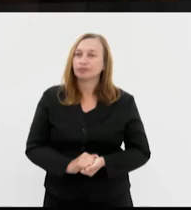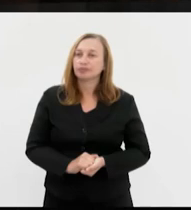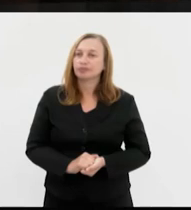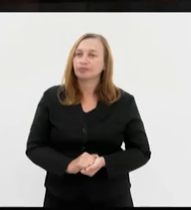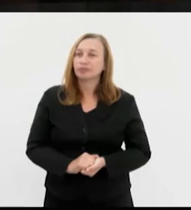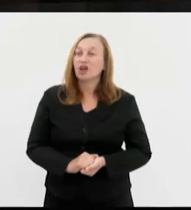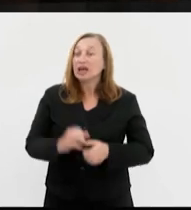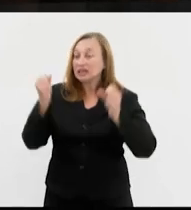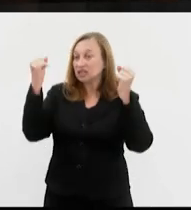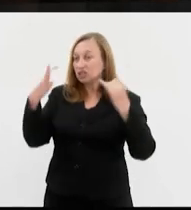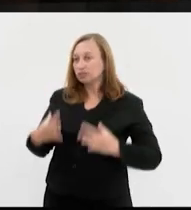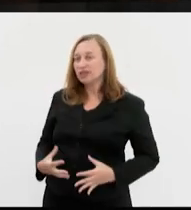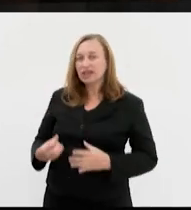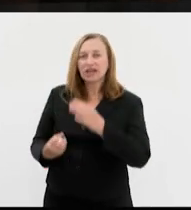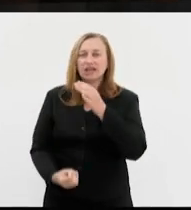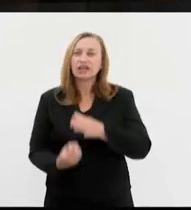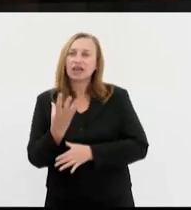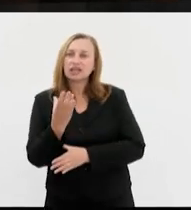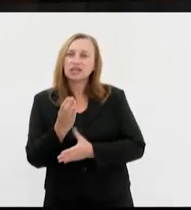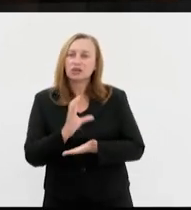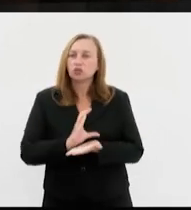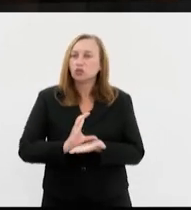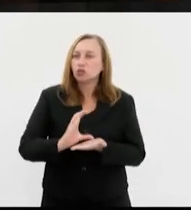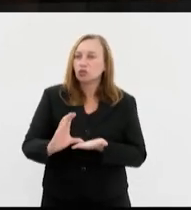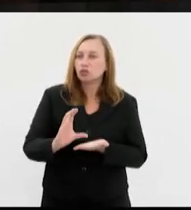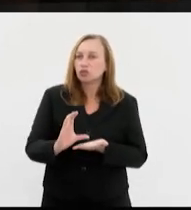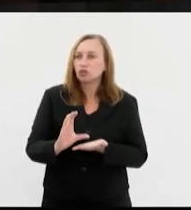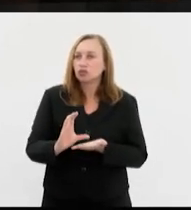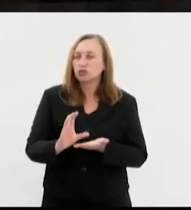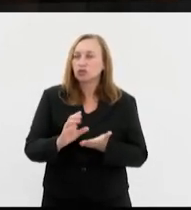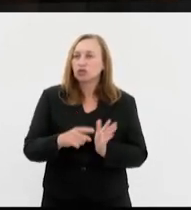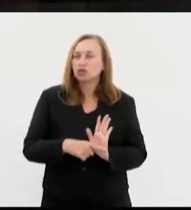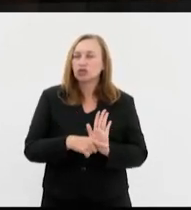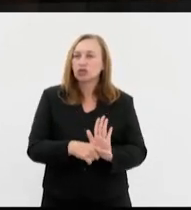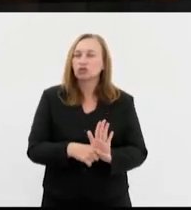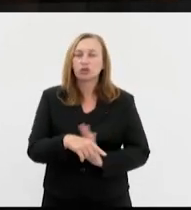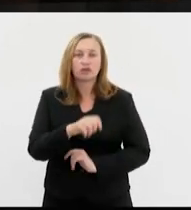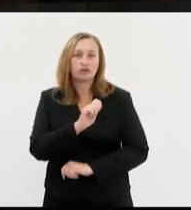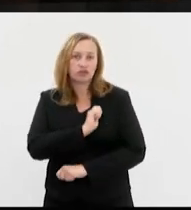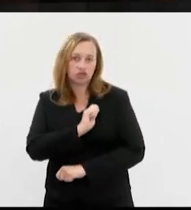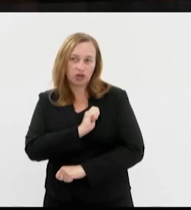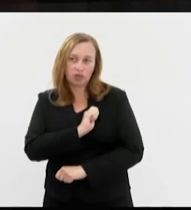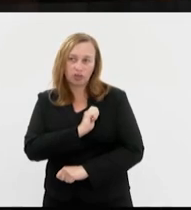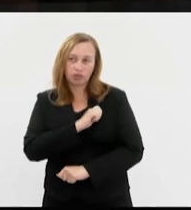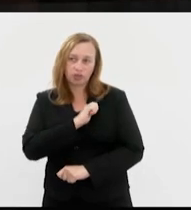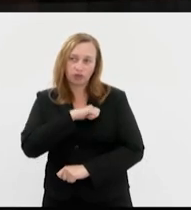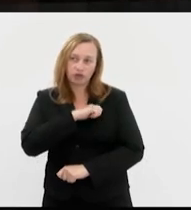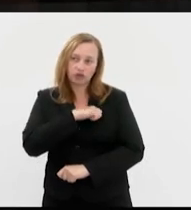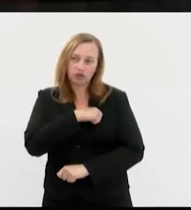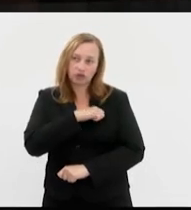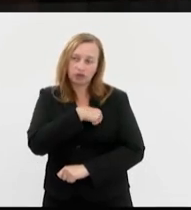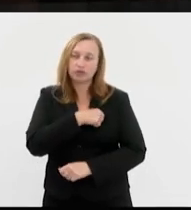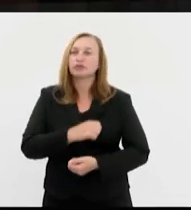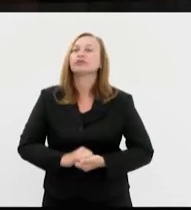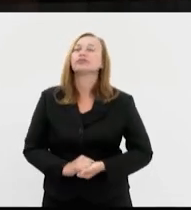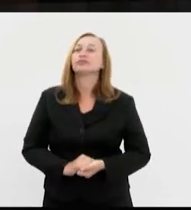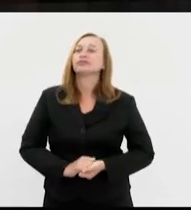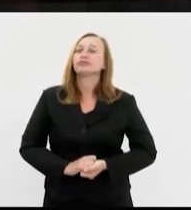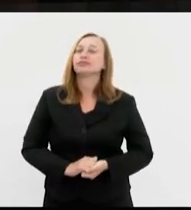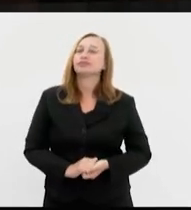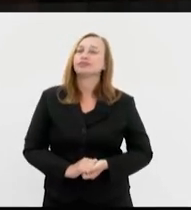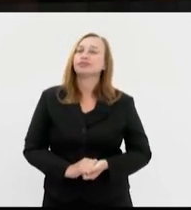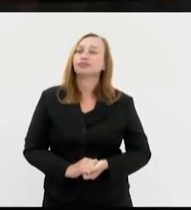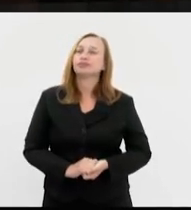a criação de um fundo de compensação de benefícios fiscais. Um fundo de compensações de